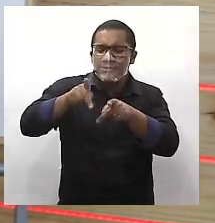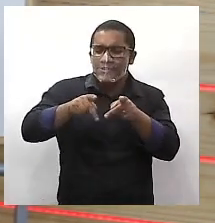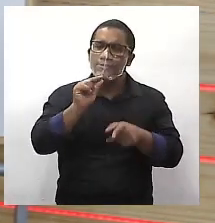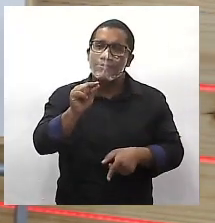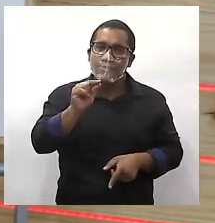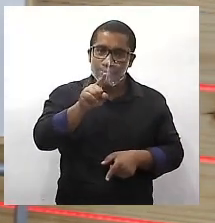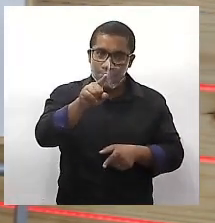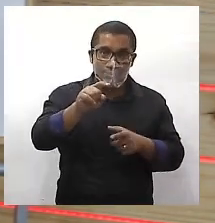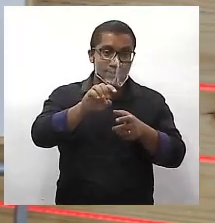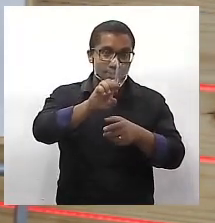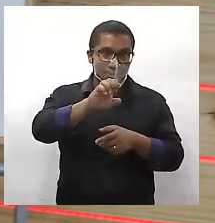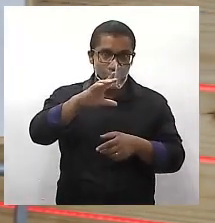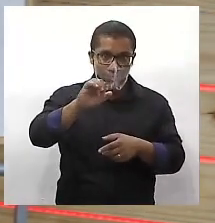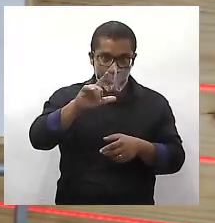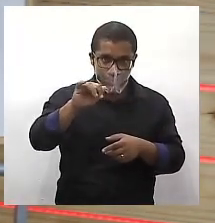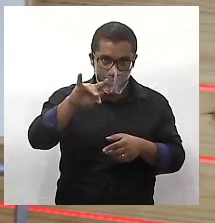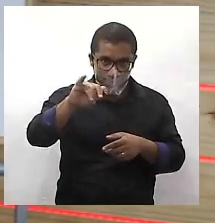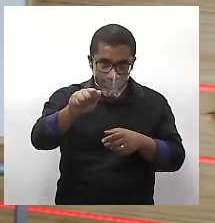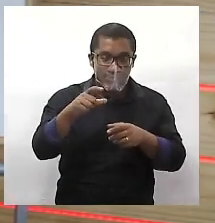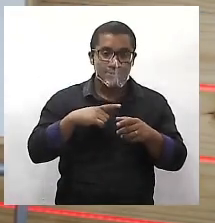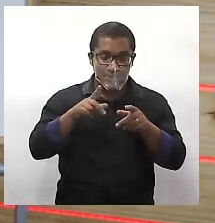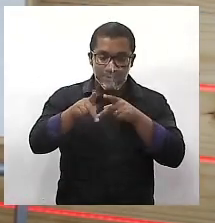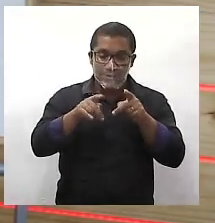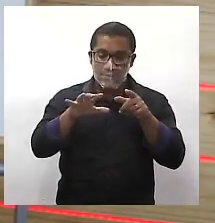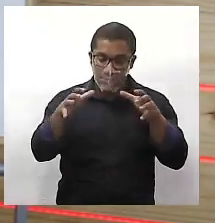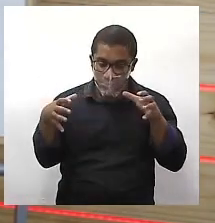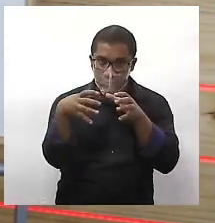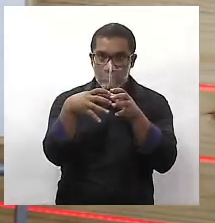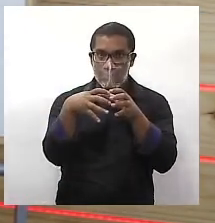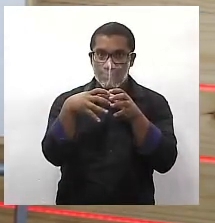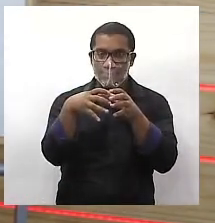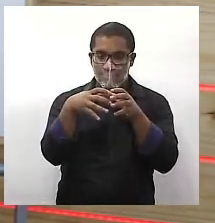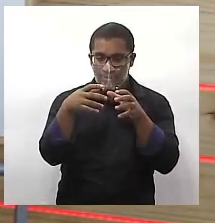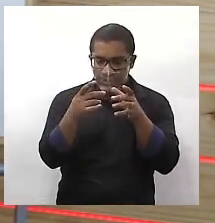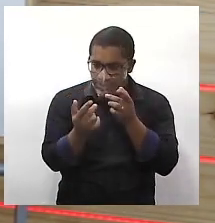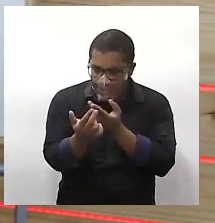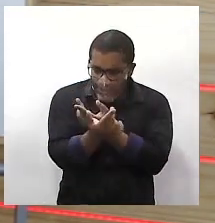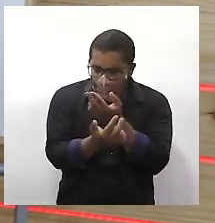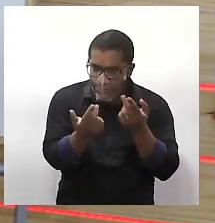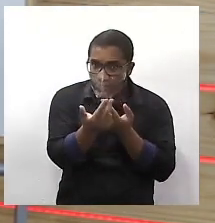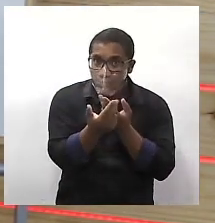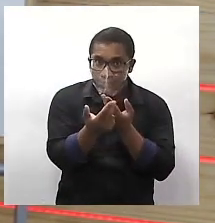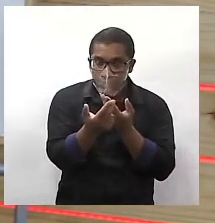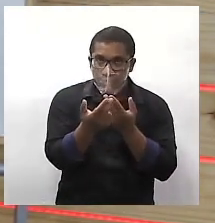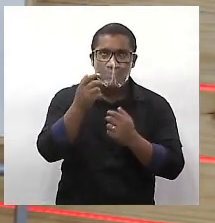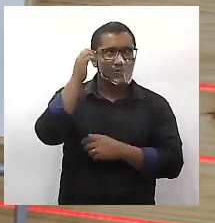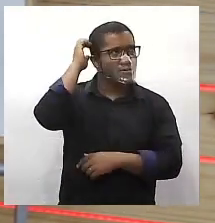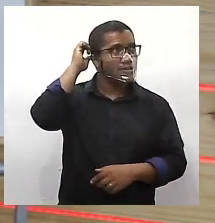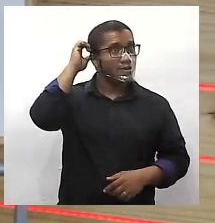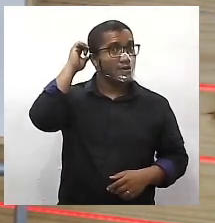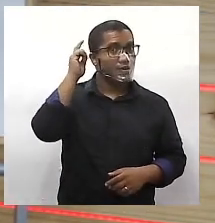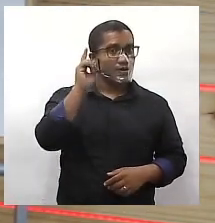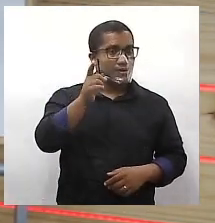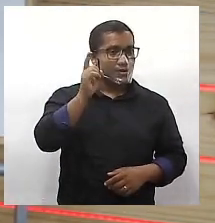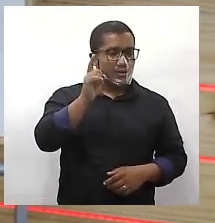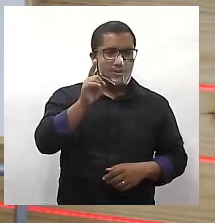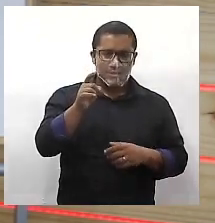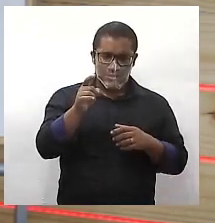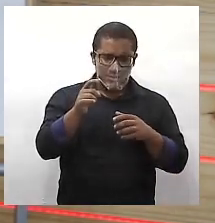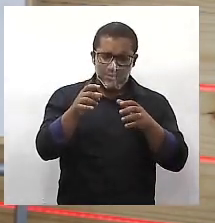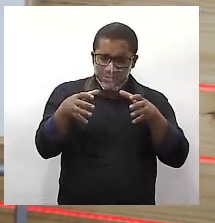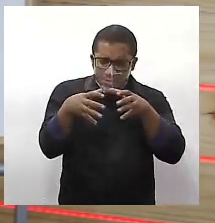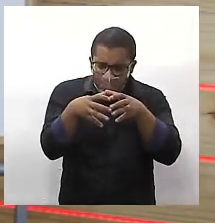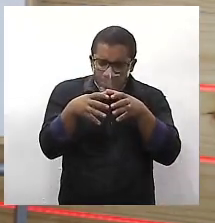com população, a população é um conjunto de indivíduos iguais. Aí você pode estar dizendo assim, Andrei, o que é um conjunto de